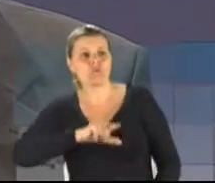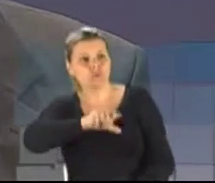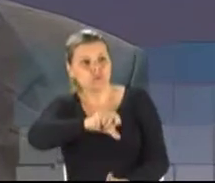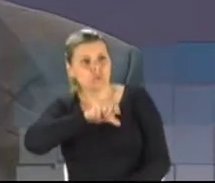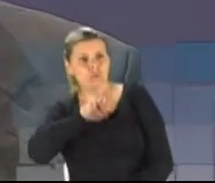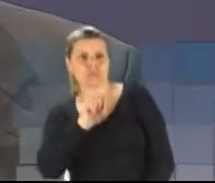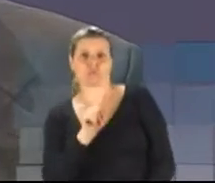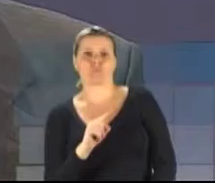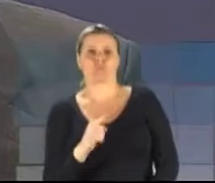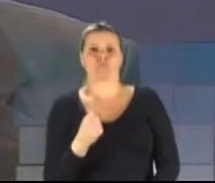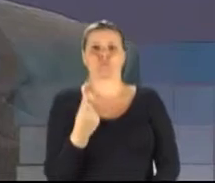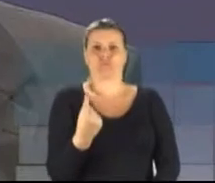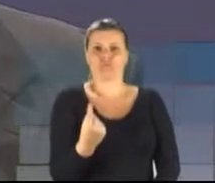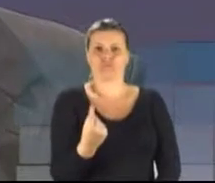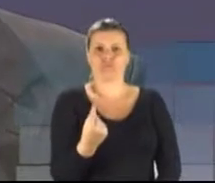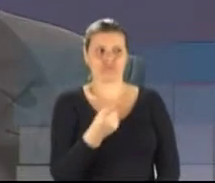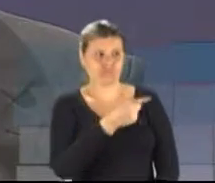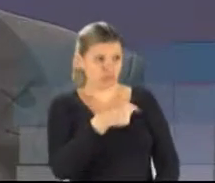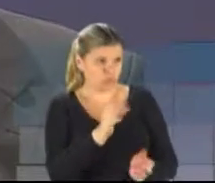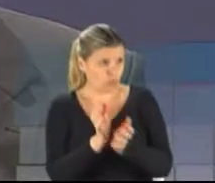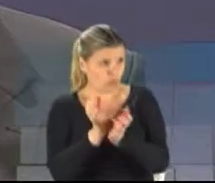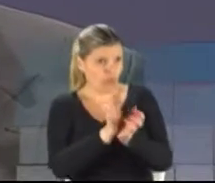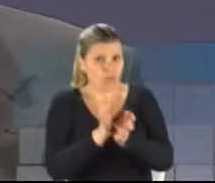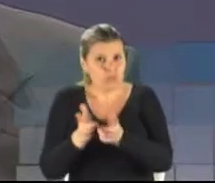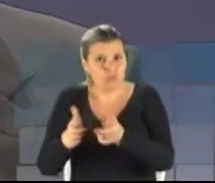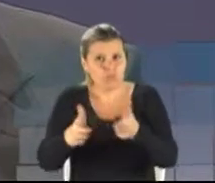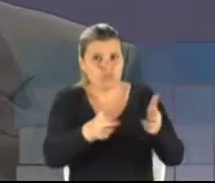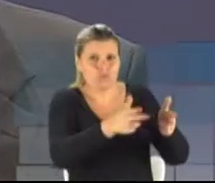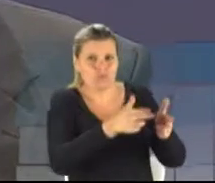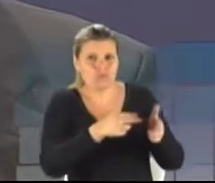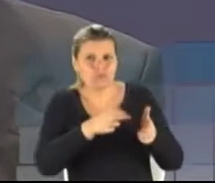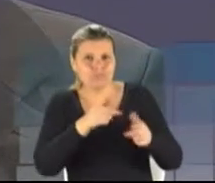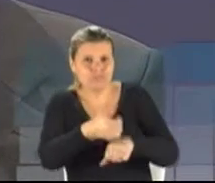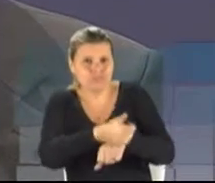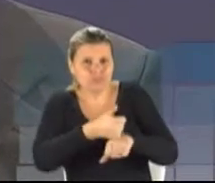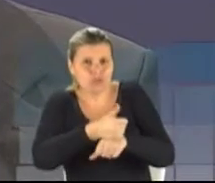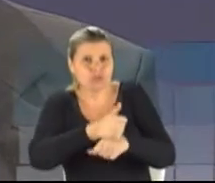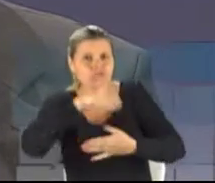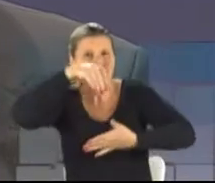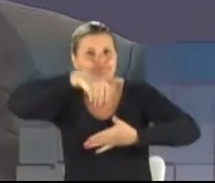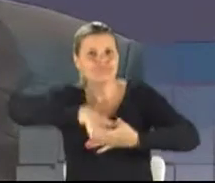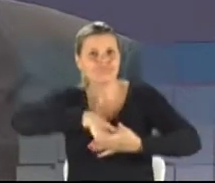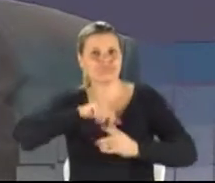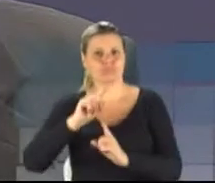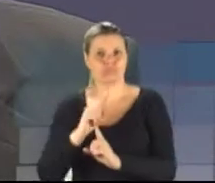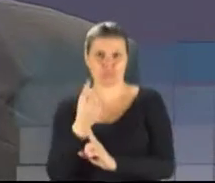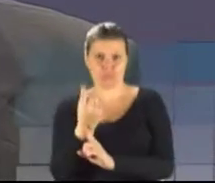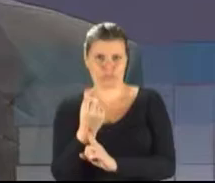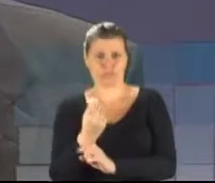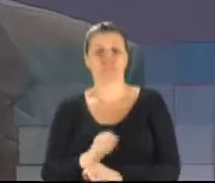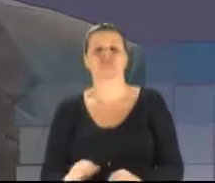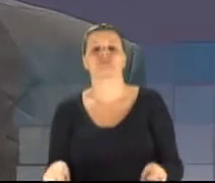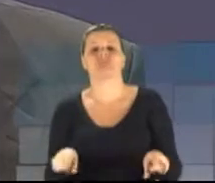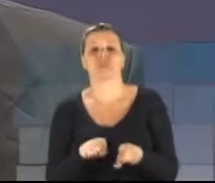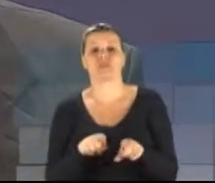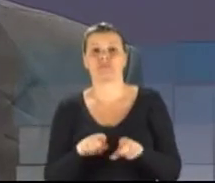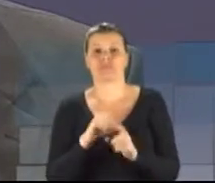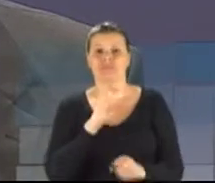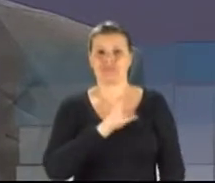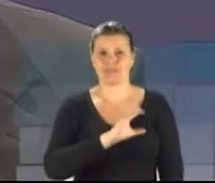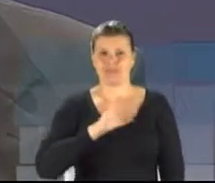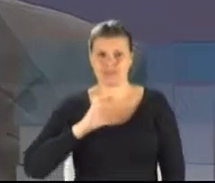daqueles que os seus pares eh vão escolher os CCS cargos